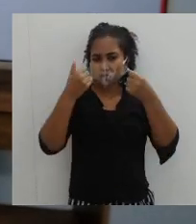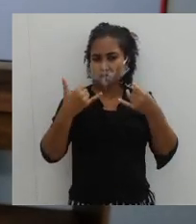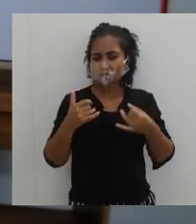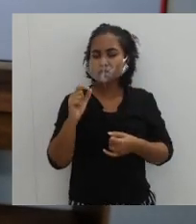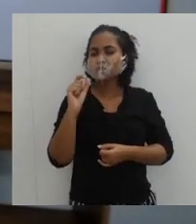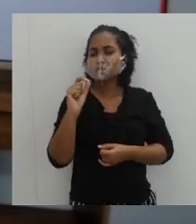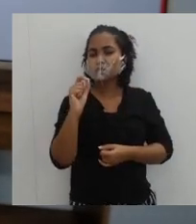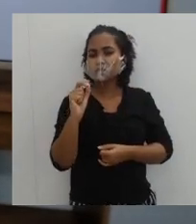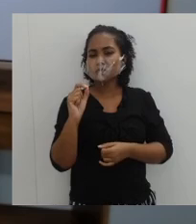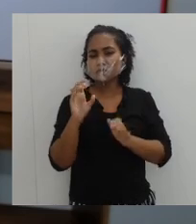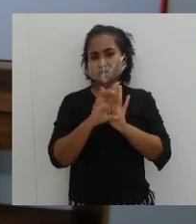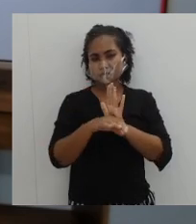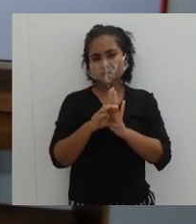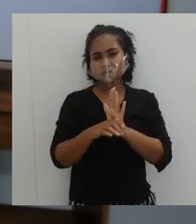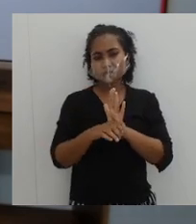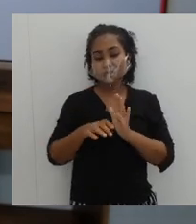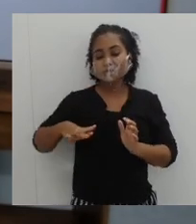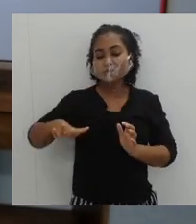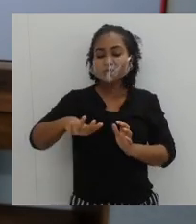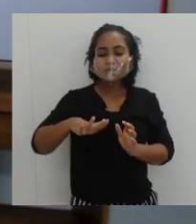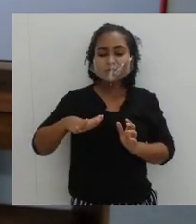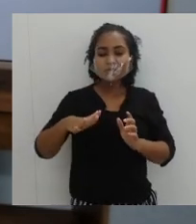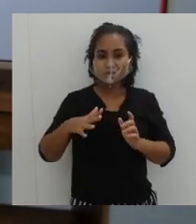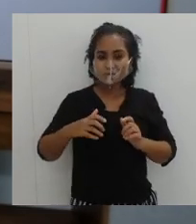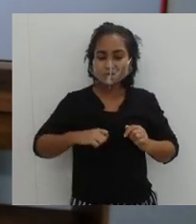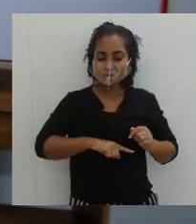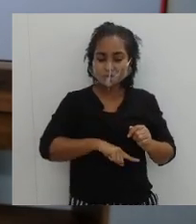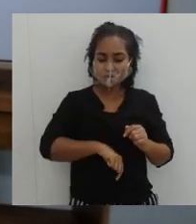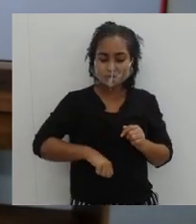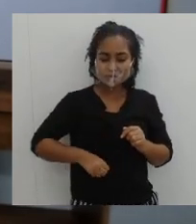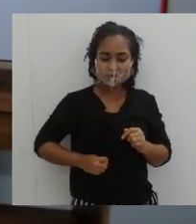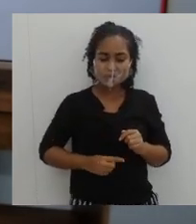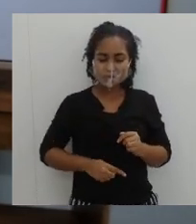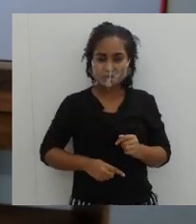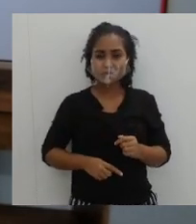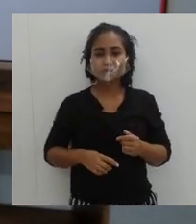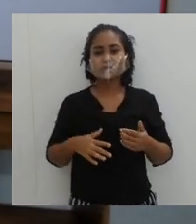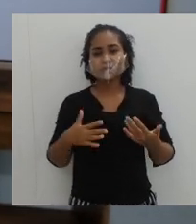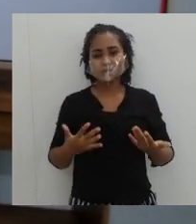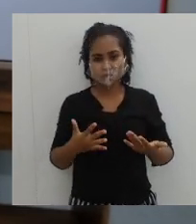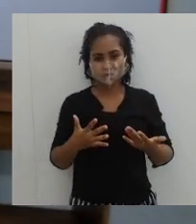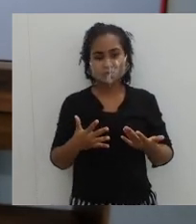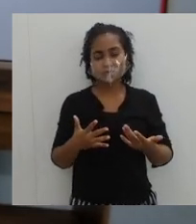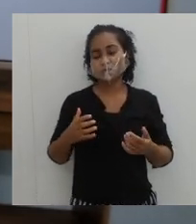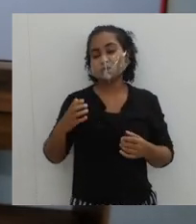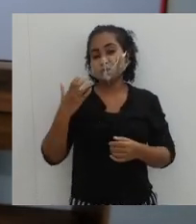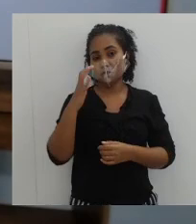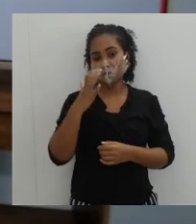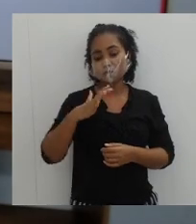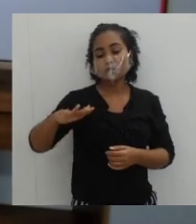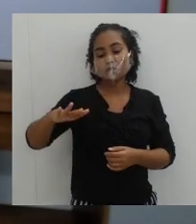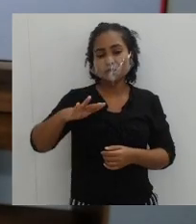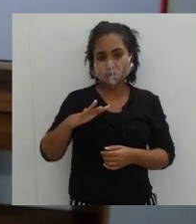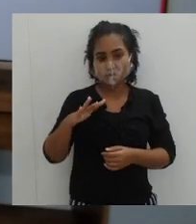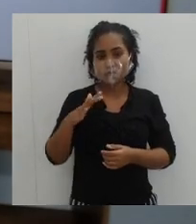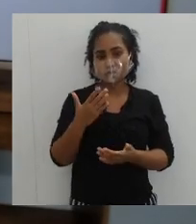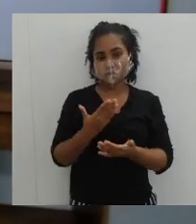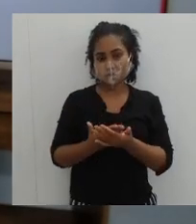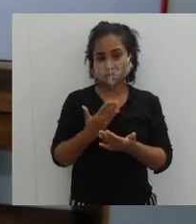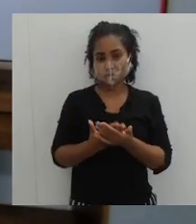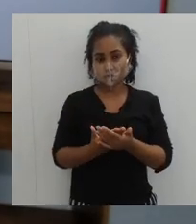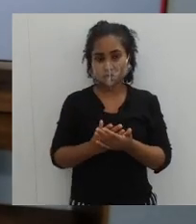que é a parasitologia, né? O que é que estuda a parasitologia? A parasitologia é uma ciência, tá certo? Que estuda